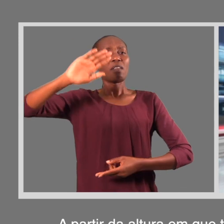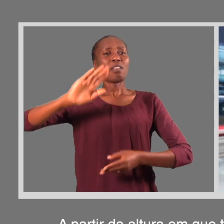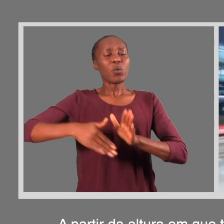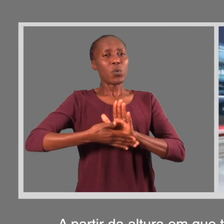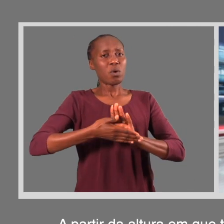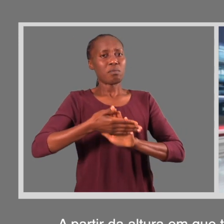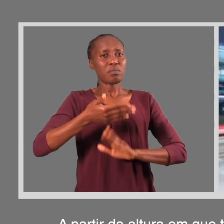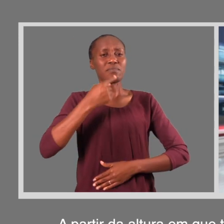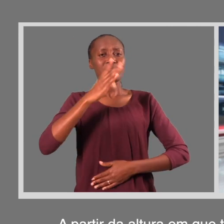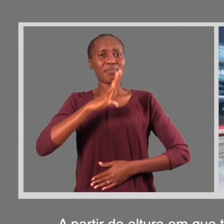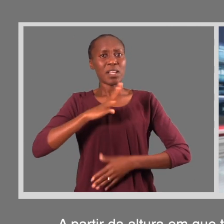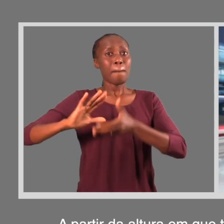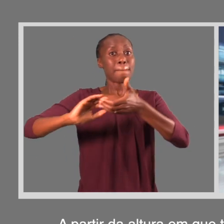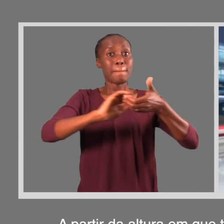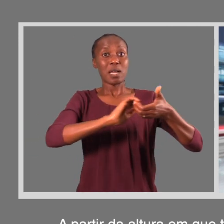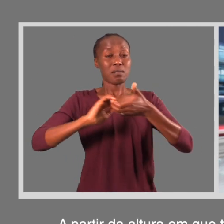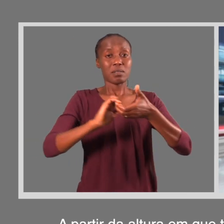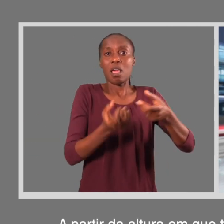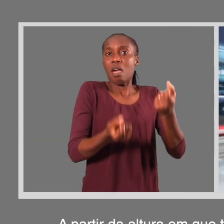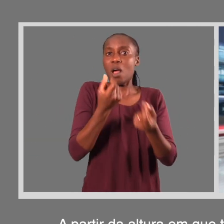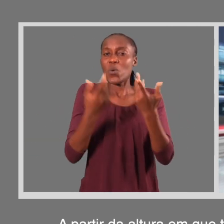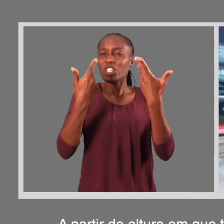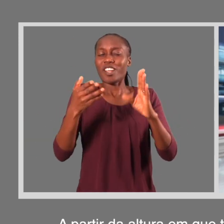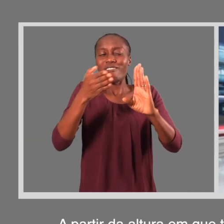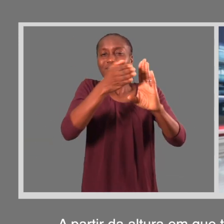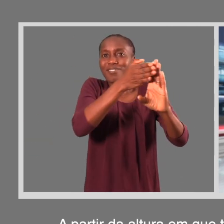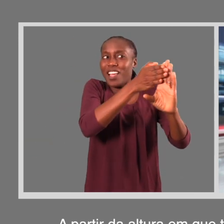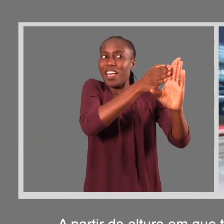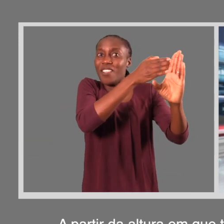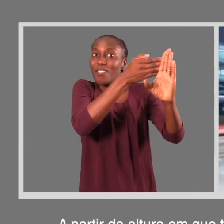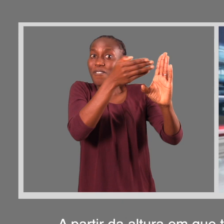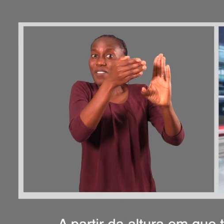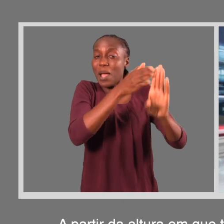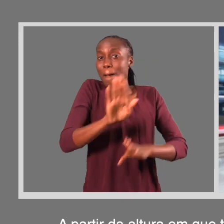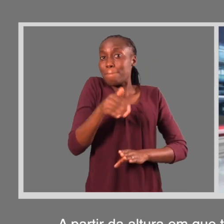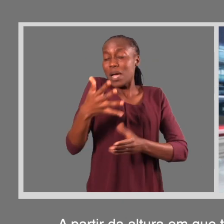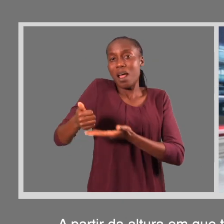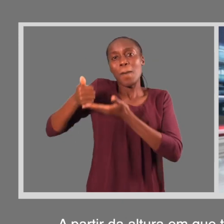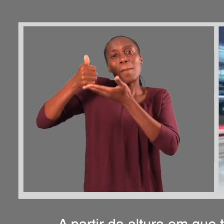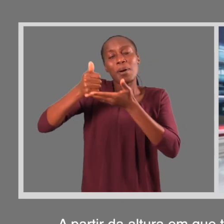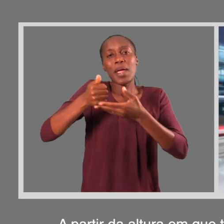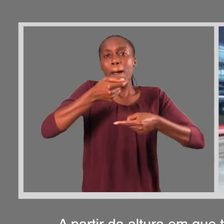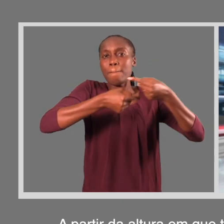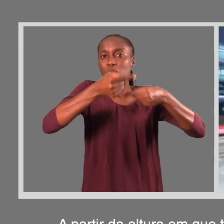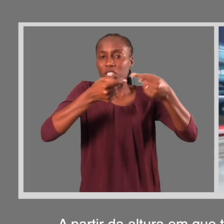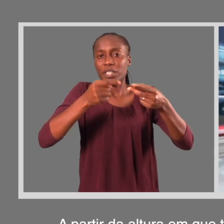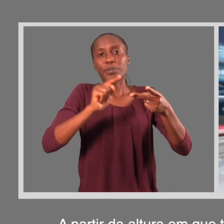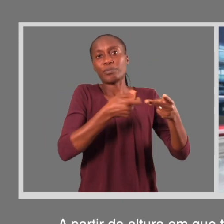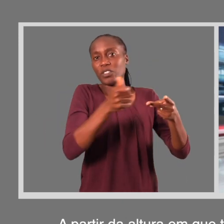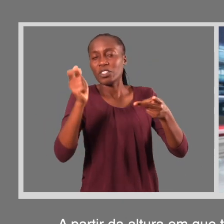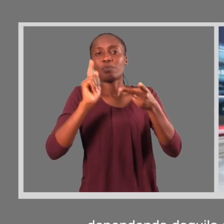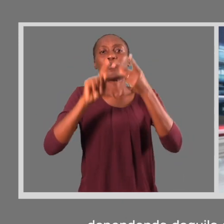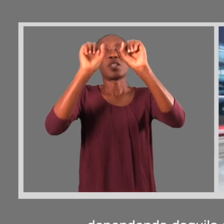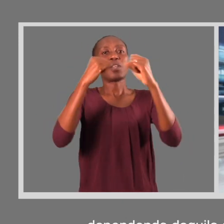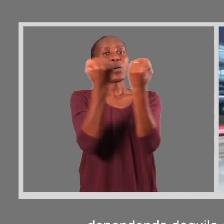partir do momento que temos alguns parceiros que conseguimos influenciar para apoiar os seus projetos como organizações,